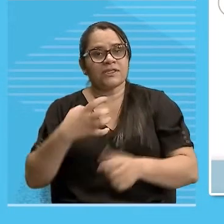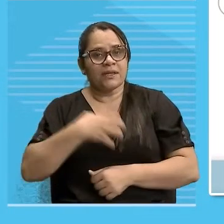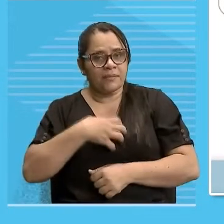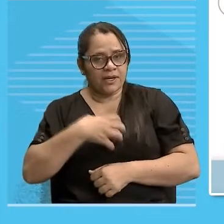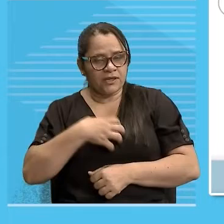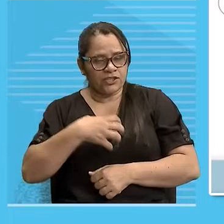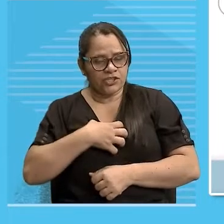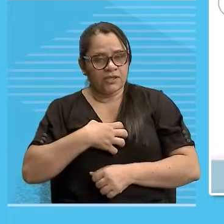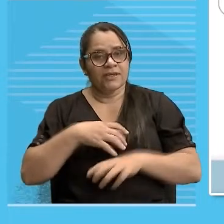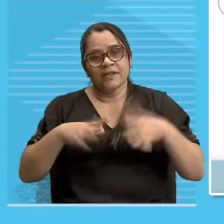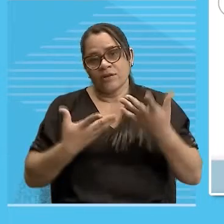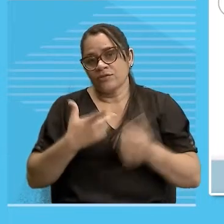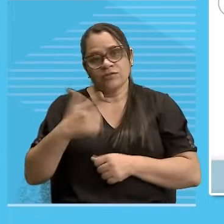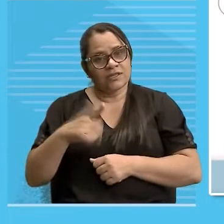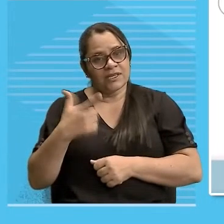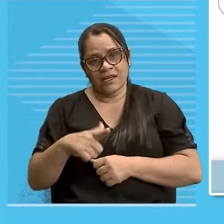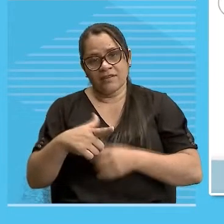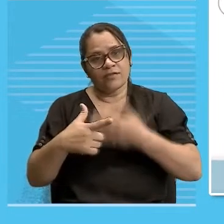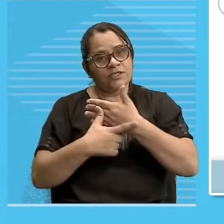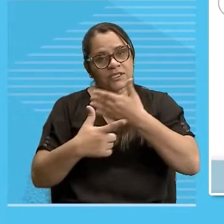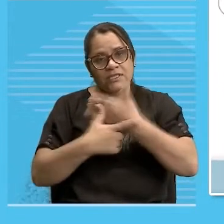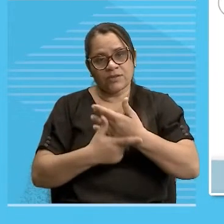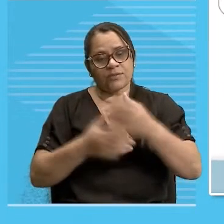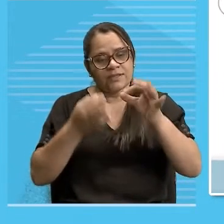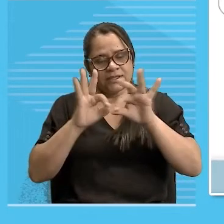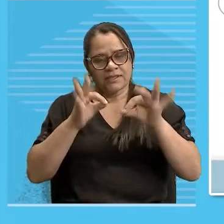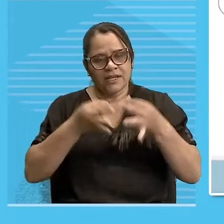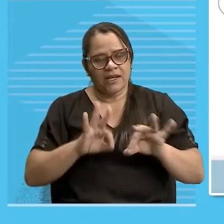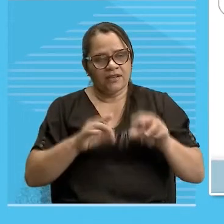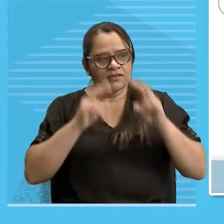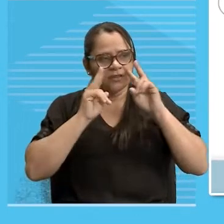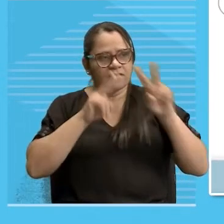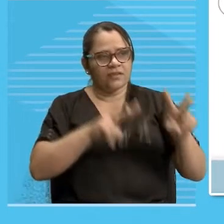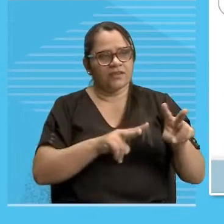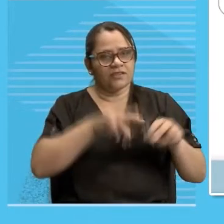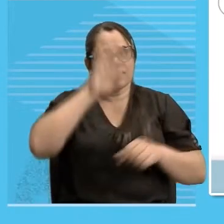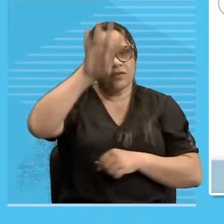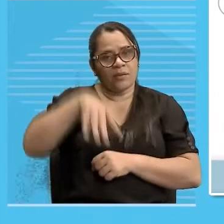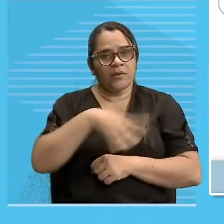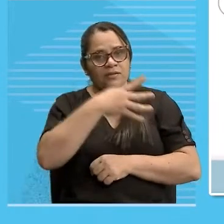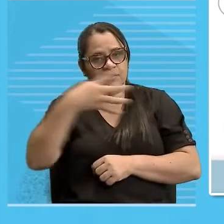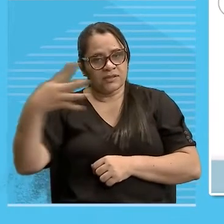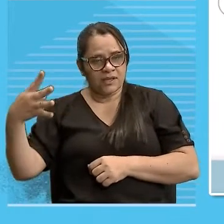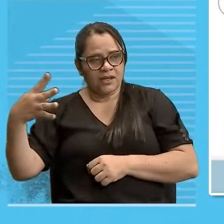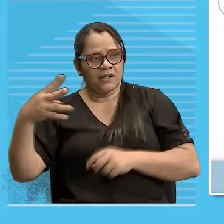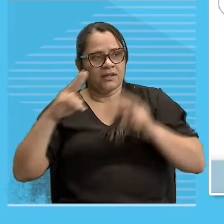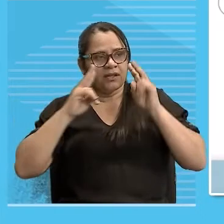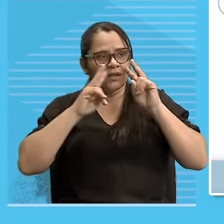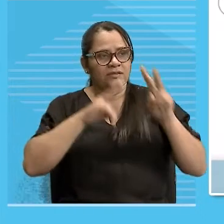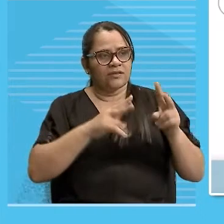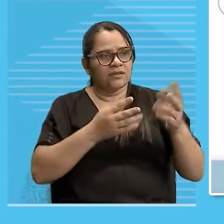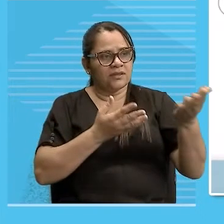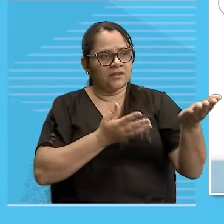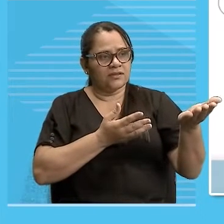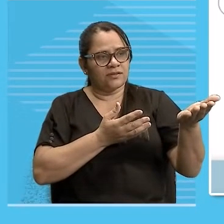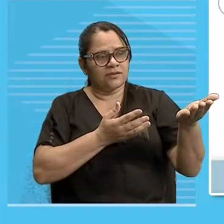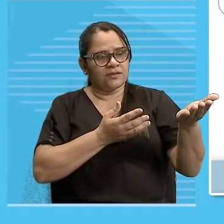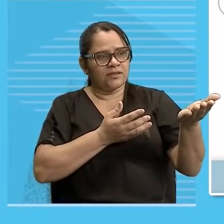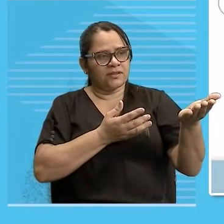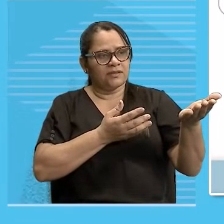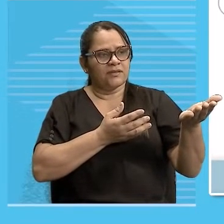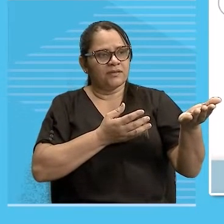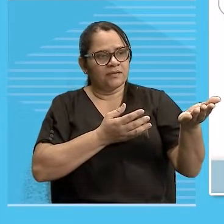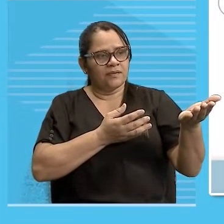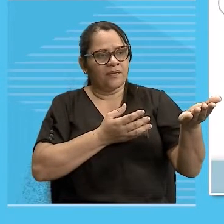sintática. Pronto. Esse quadro resumo aí tá top. Vou até deixar apagadas essas anotações para não atrapalhar quando você for fazer